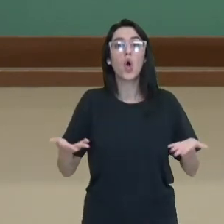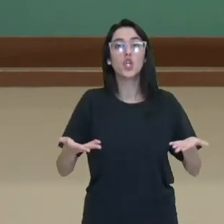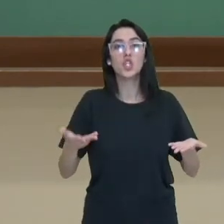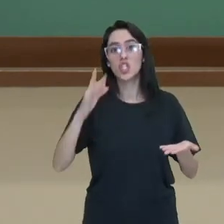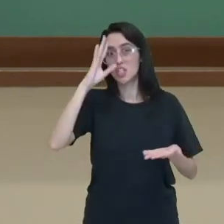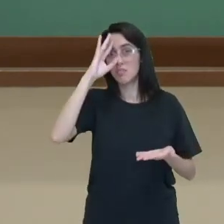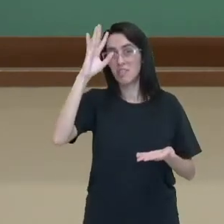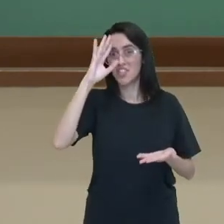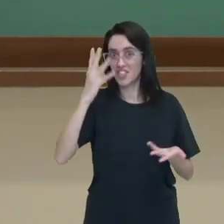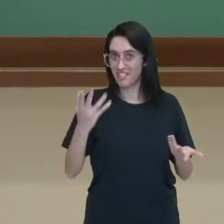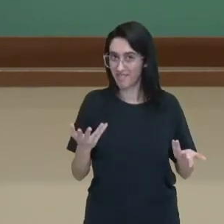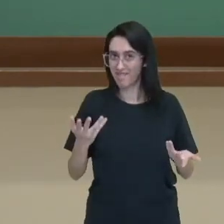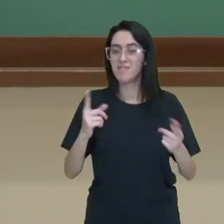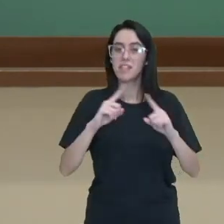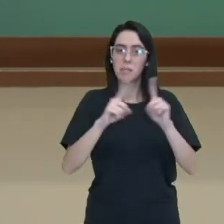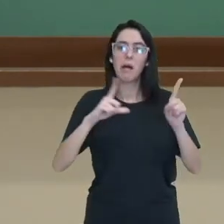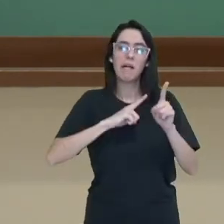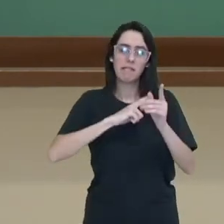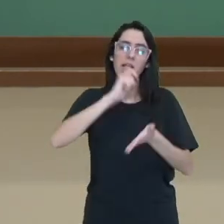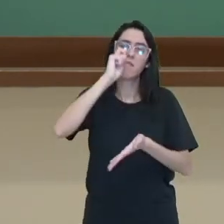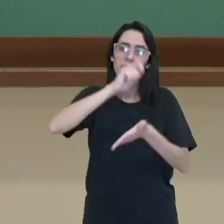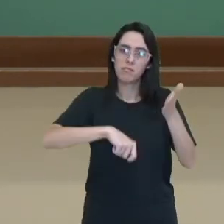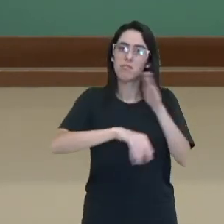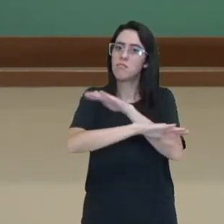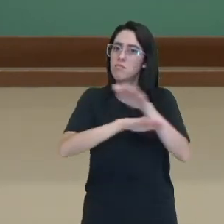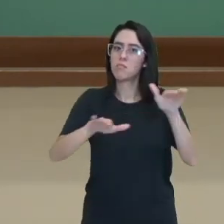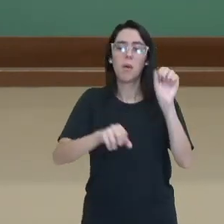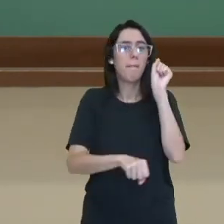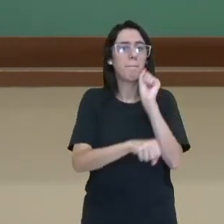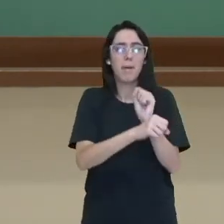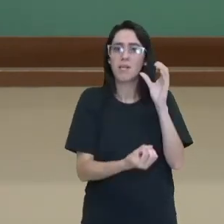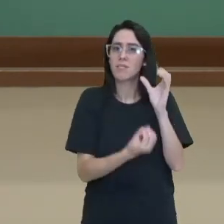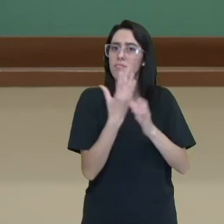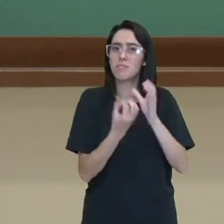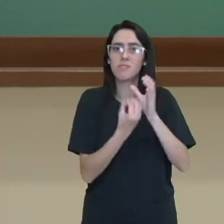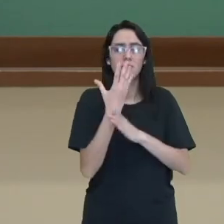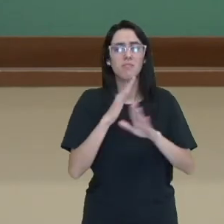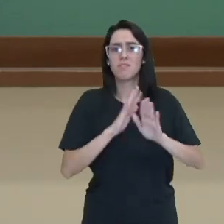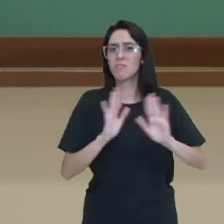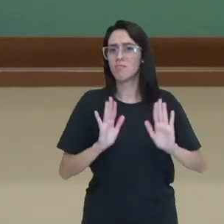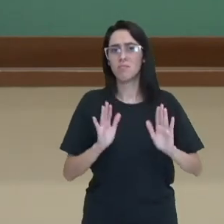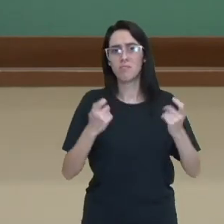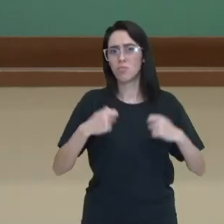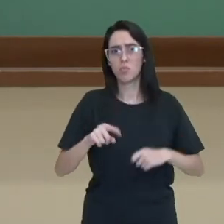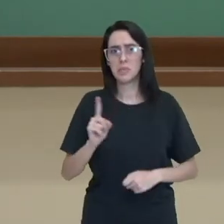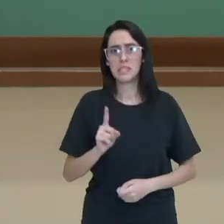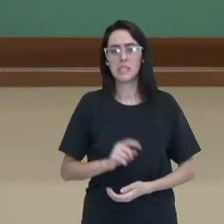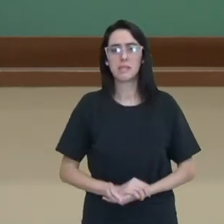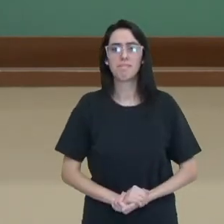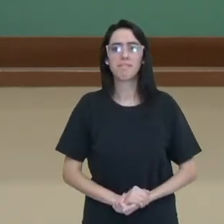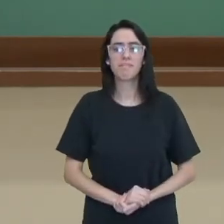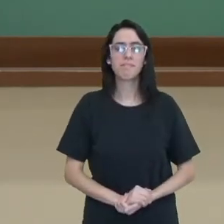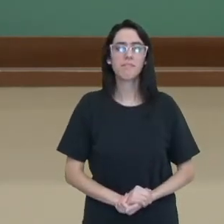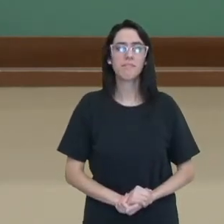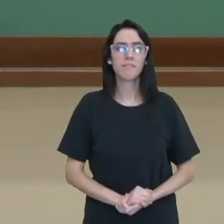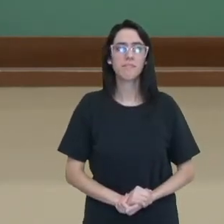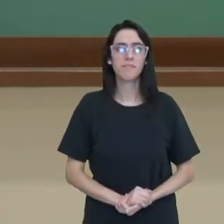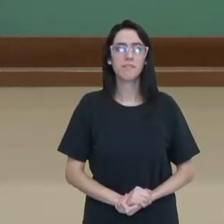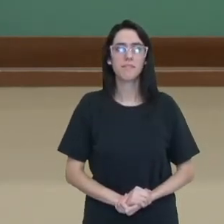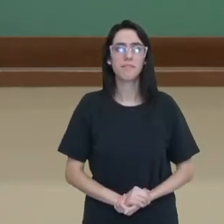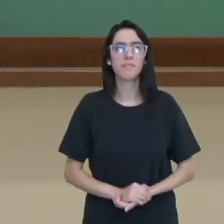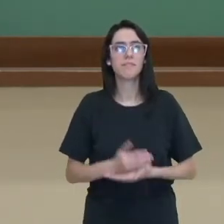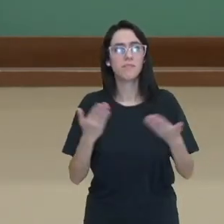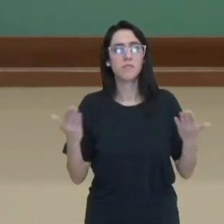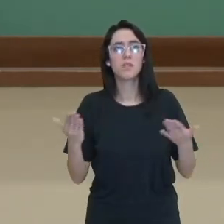os tratados para que parassem de desenvolver armas de destruição em massa. Bem, e